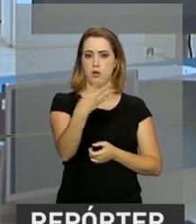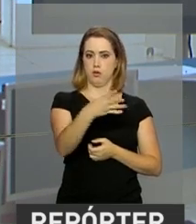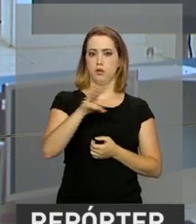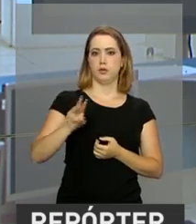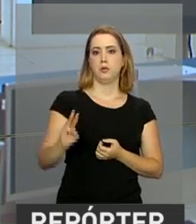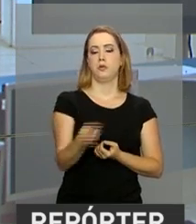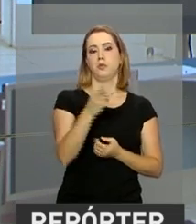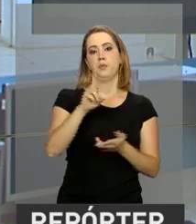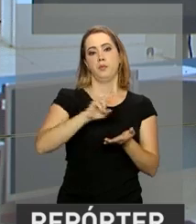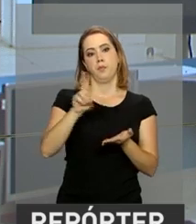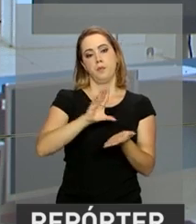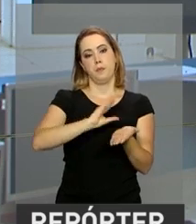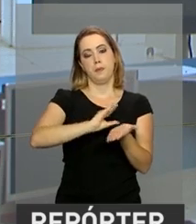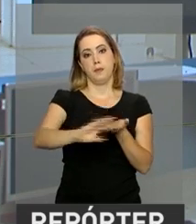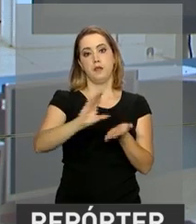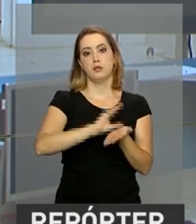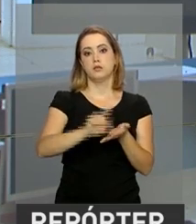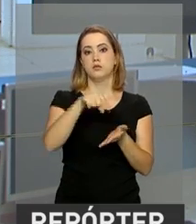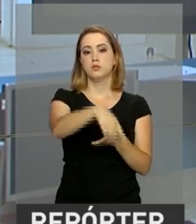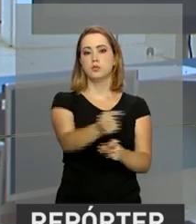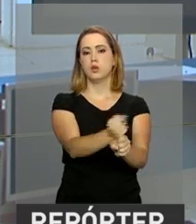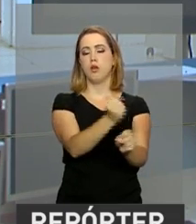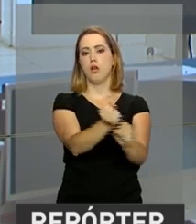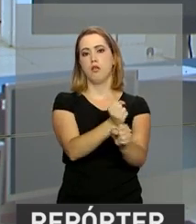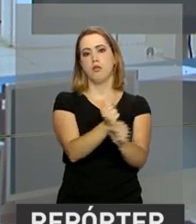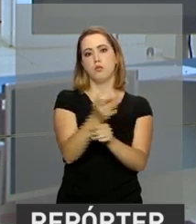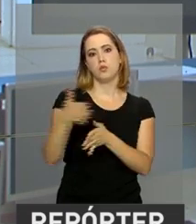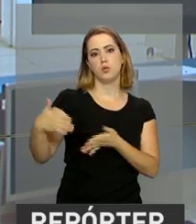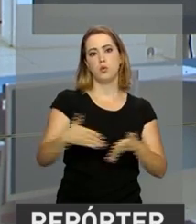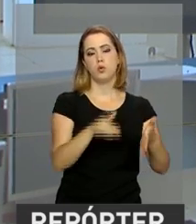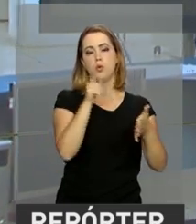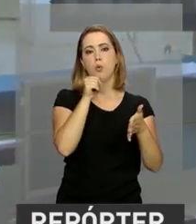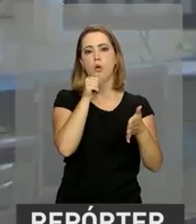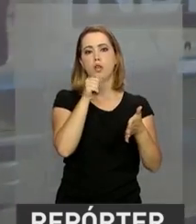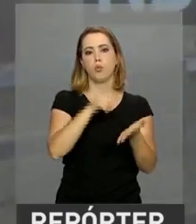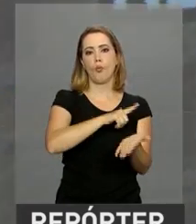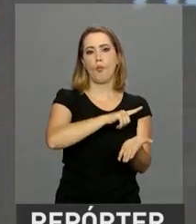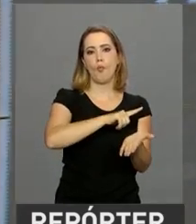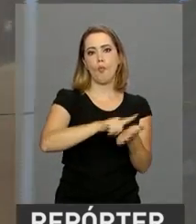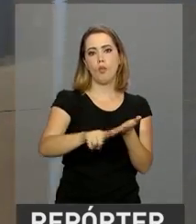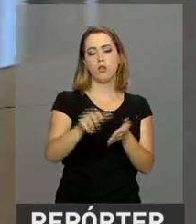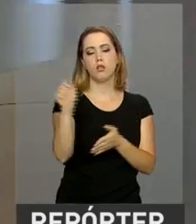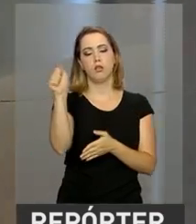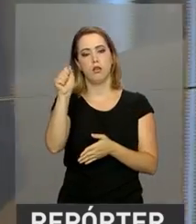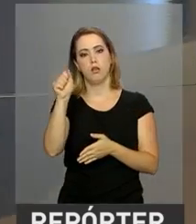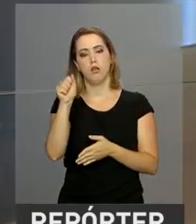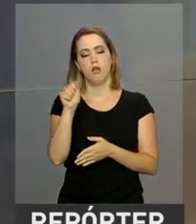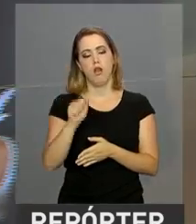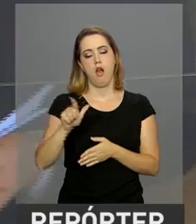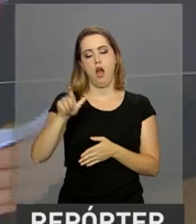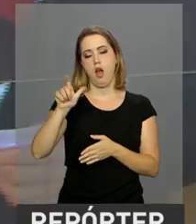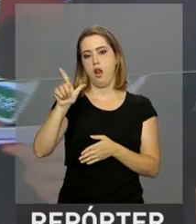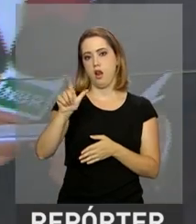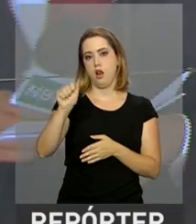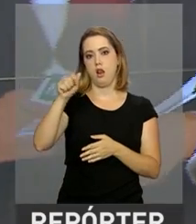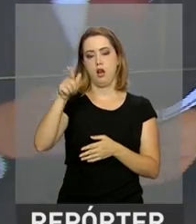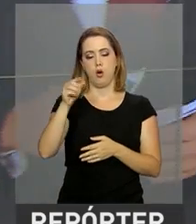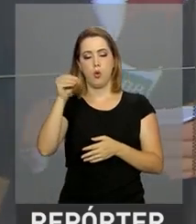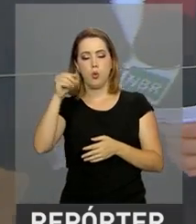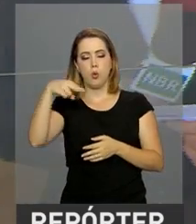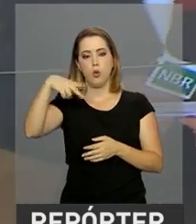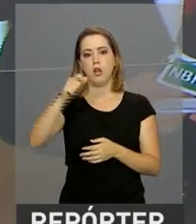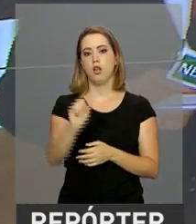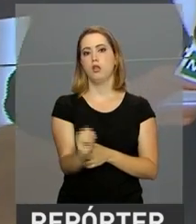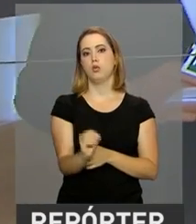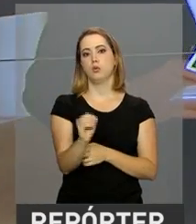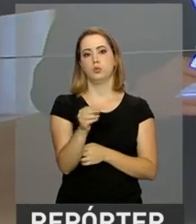deais vão reforçar as obras do canal do Sertão alagoano vamos saber os detalhes sobre essa liberação de verba com o repórter Nei Pereira que está no